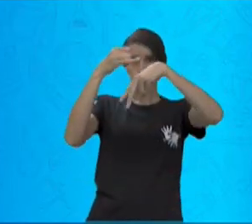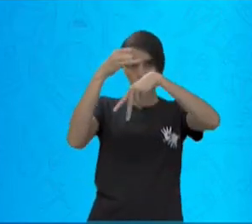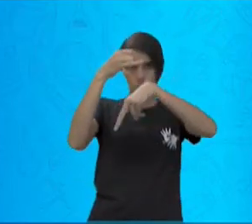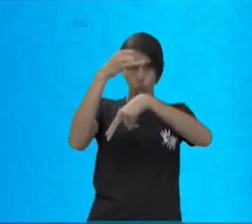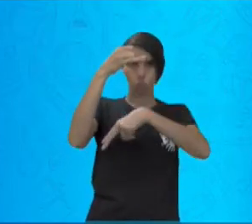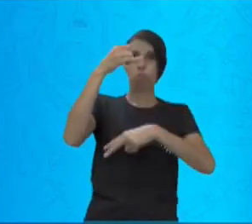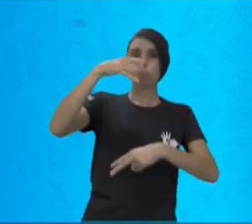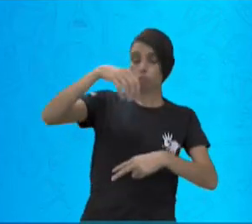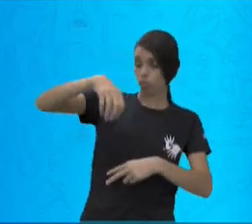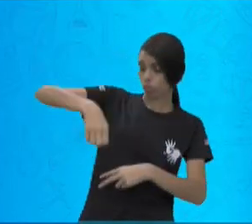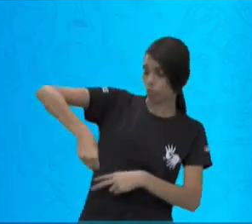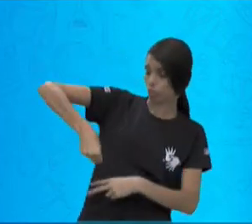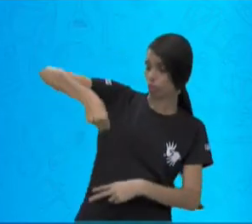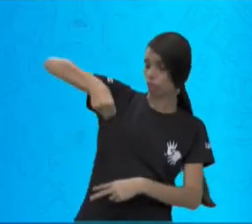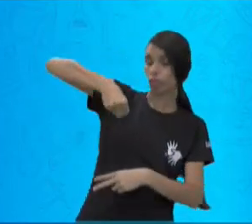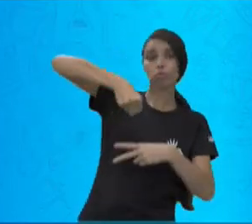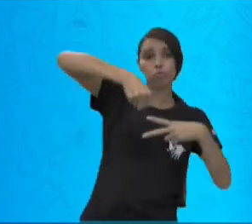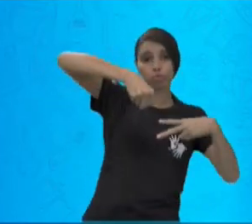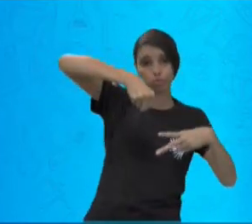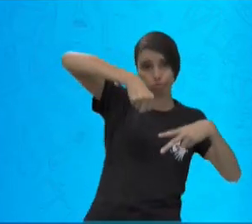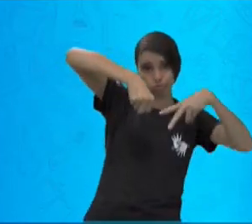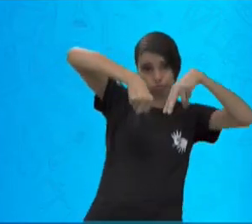e aí